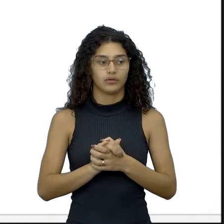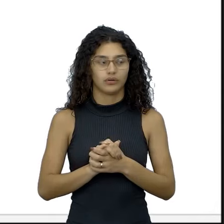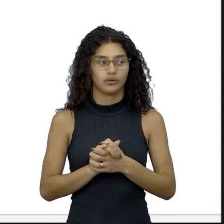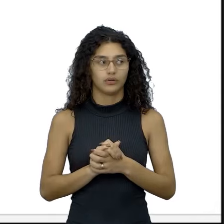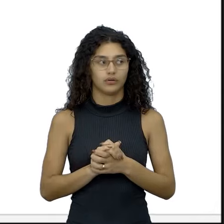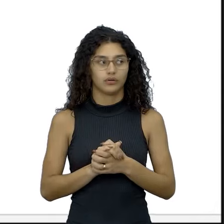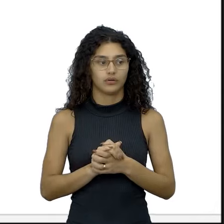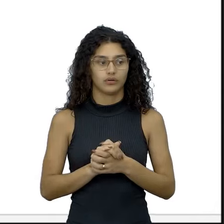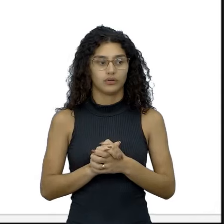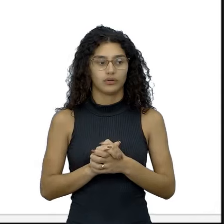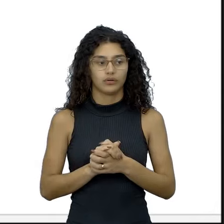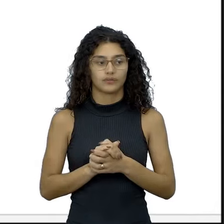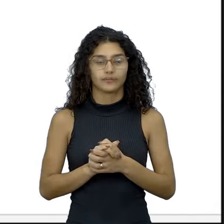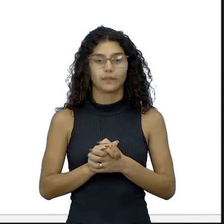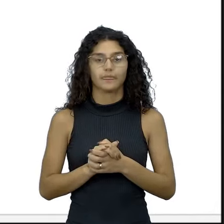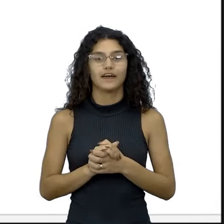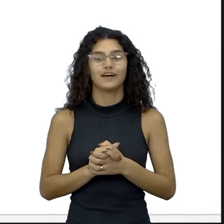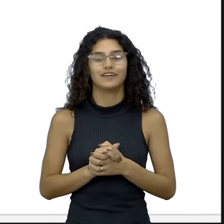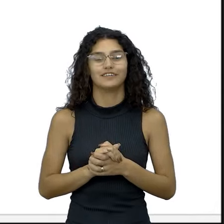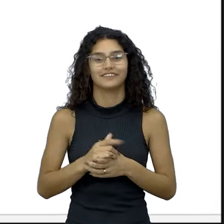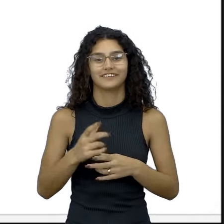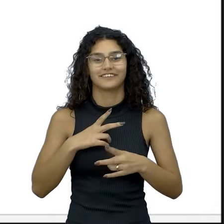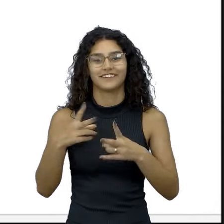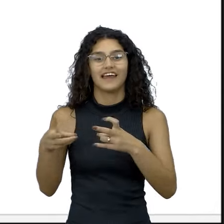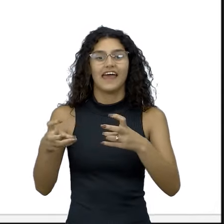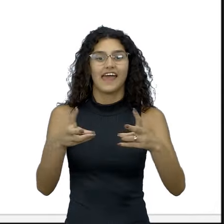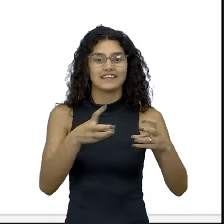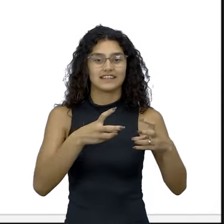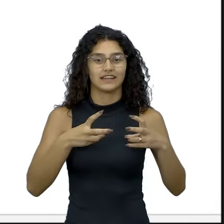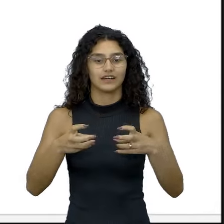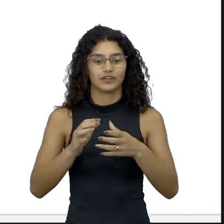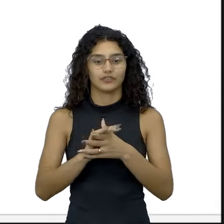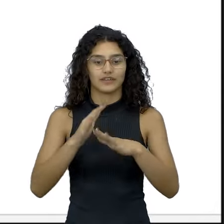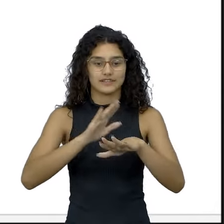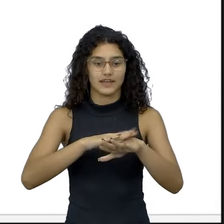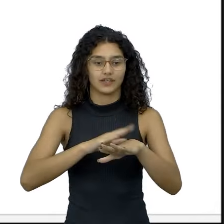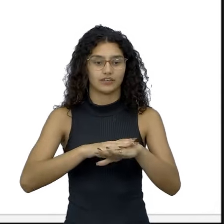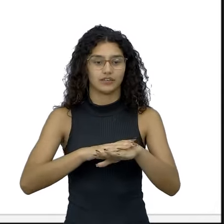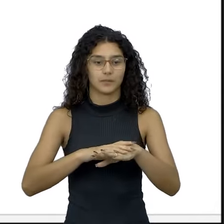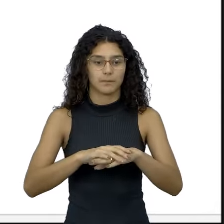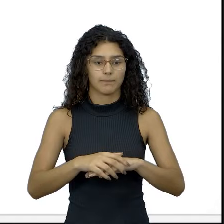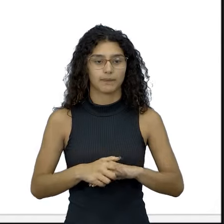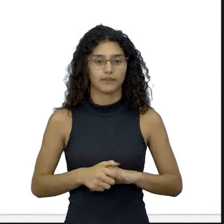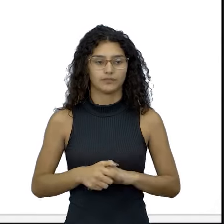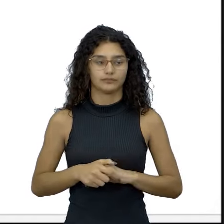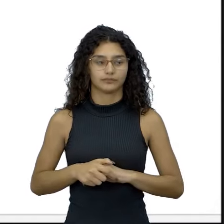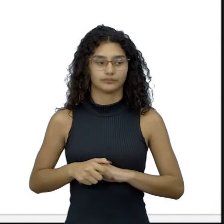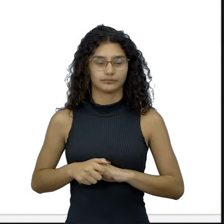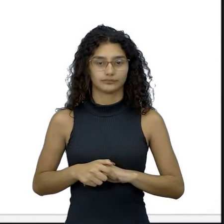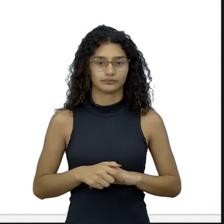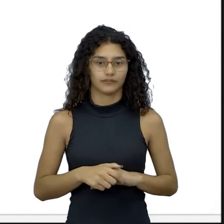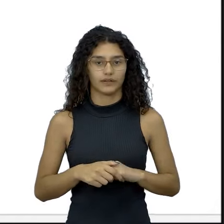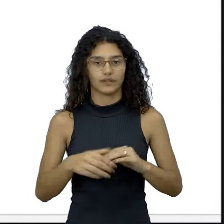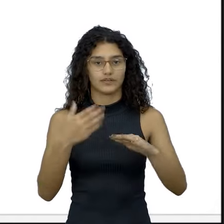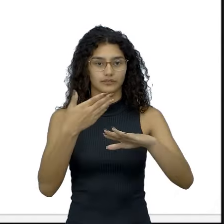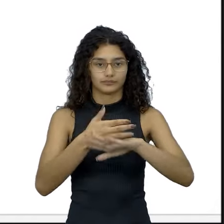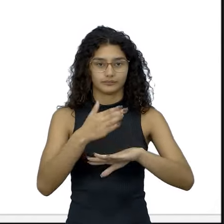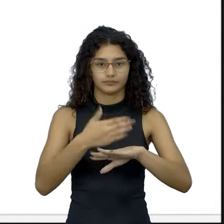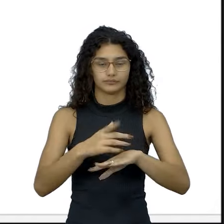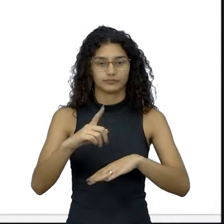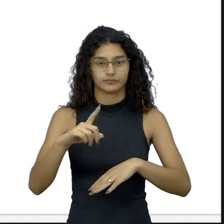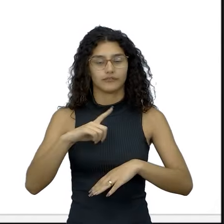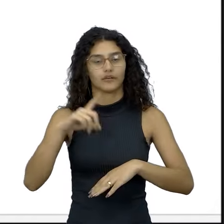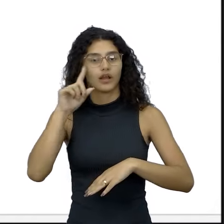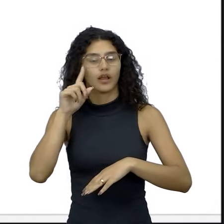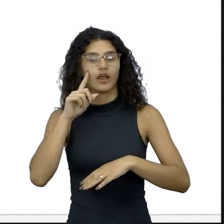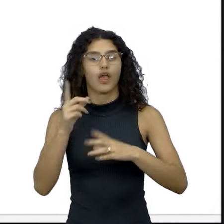conversa boa. Eles vão ler e explorar a compreensão de um verbete sobre a obra Cirandinha, da artista Sandra Guilherme. E